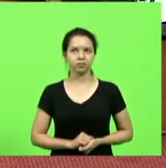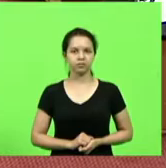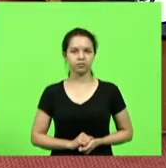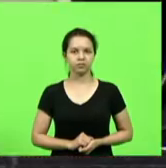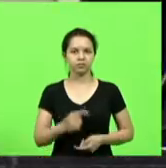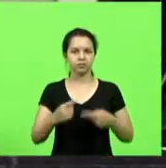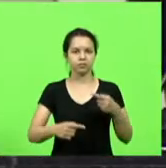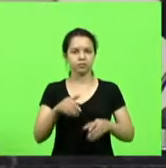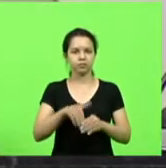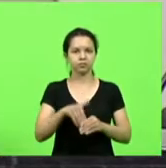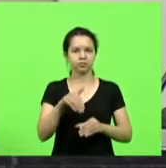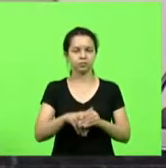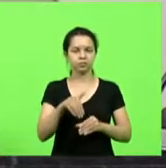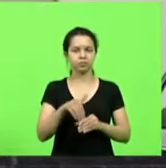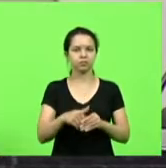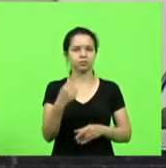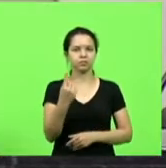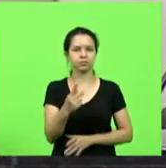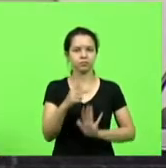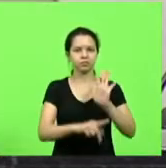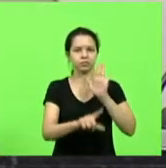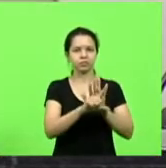Discussão e votação em turno único do projeto de lei